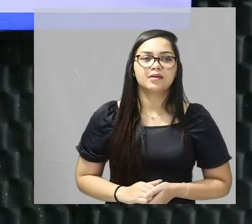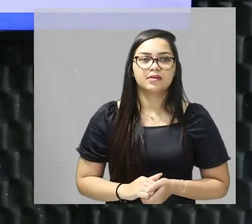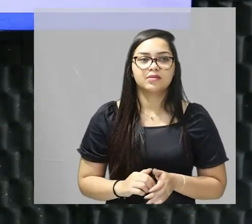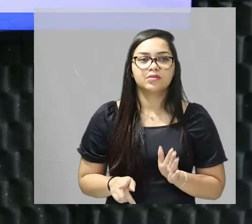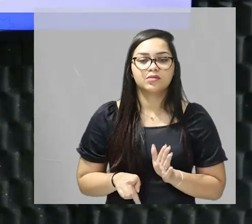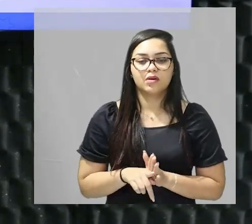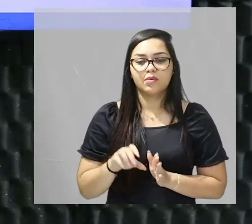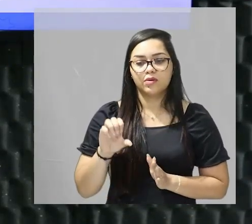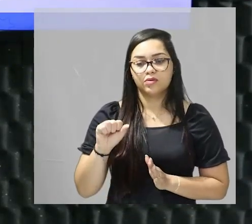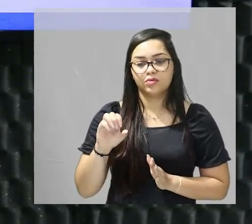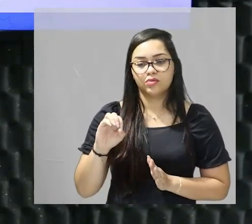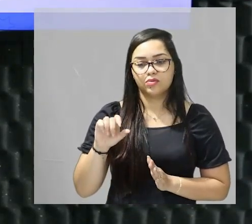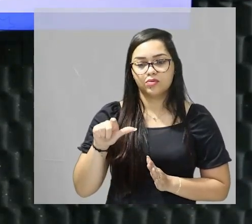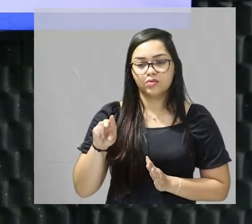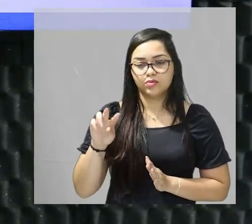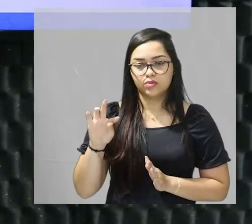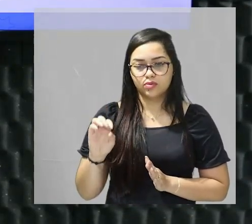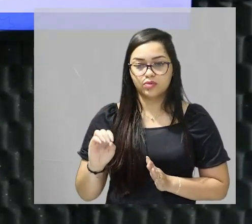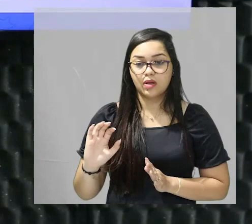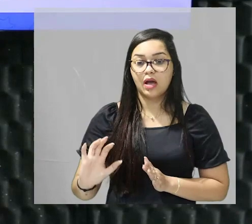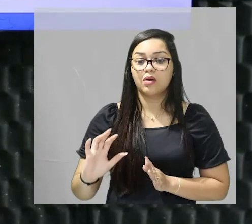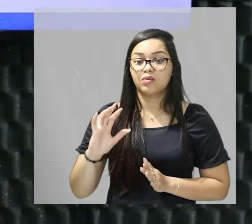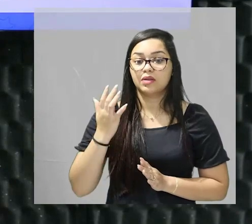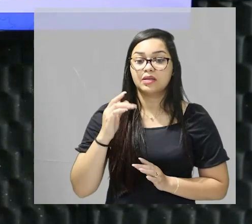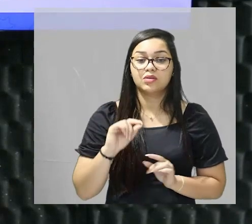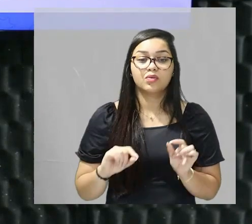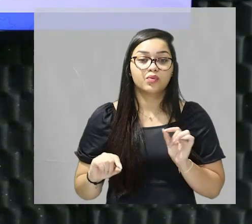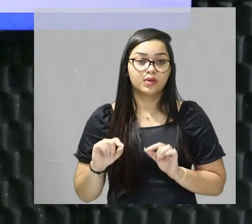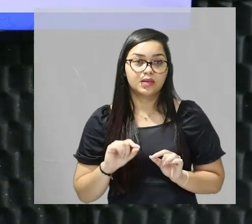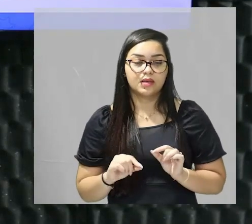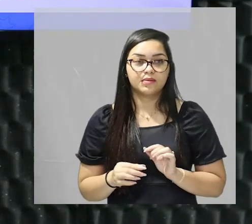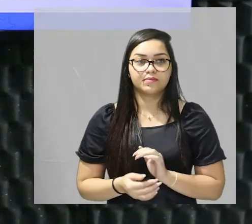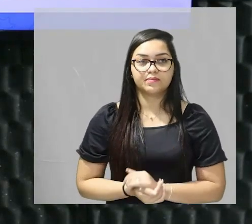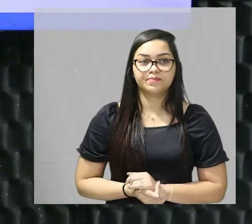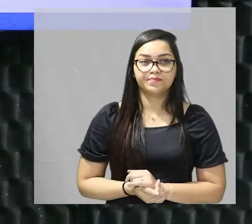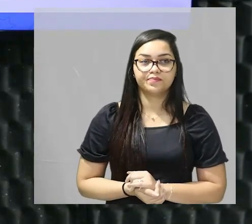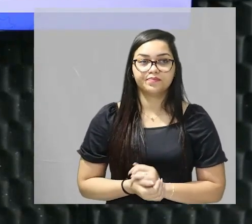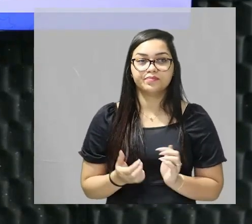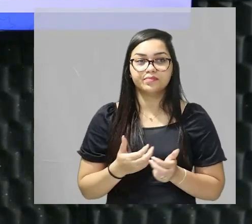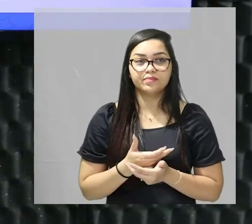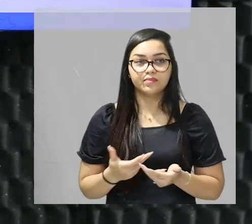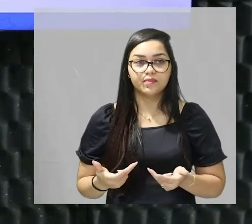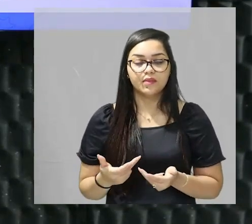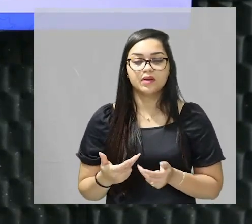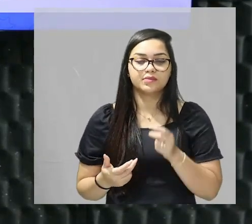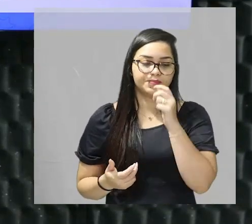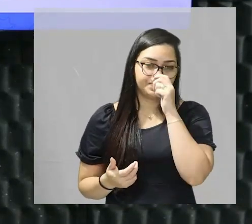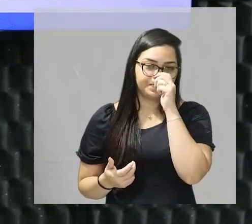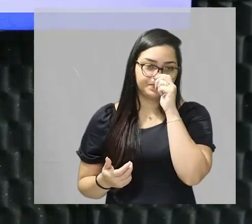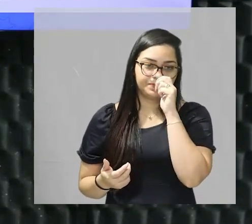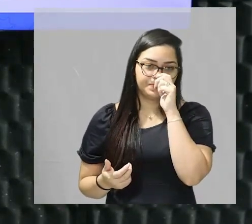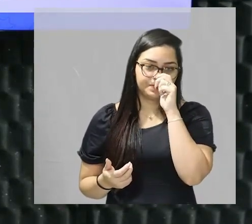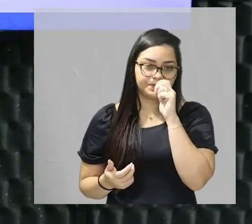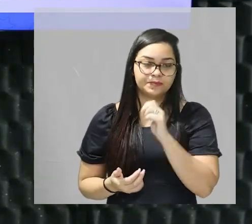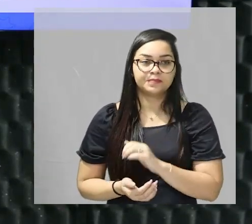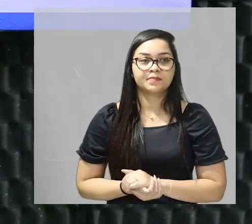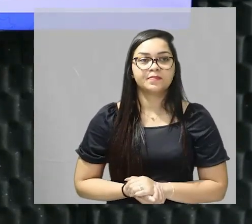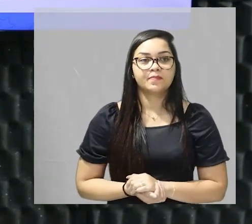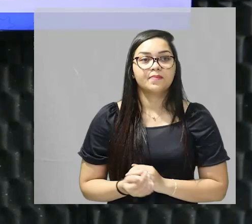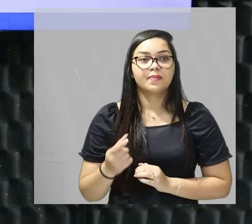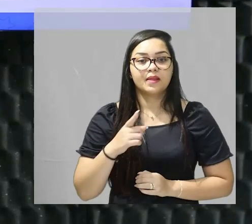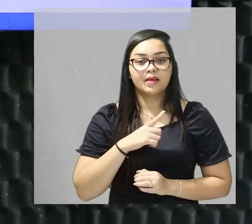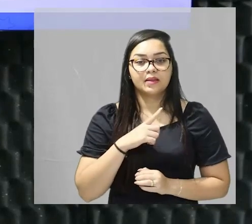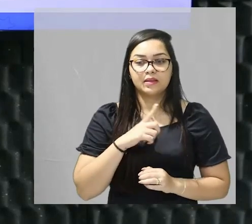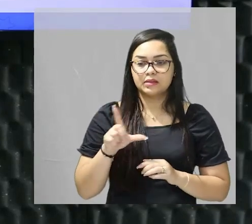soluto apresentado ocorre predominantemente por meio da formação de... Aí nós temos as